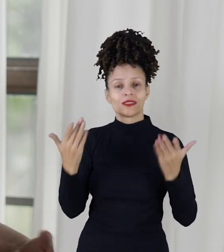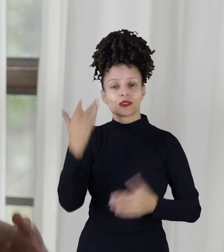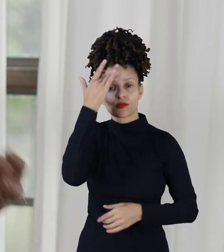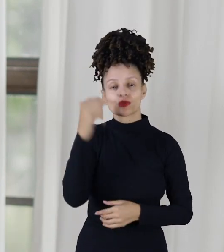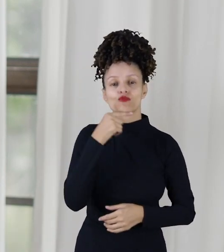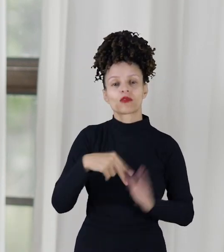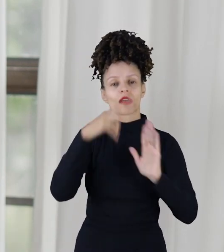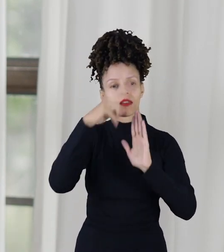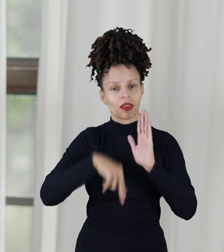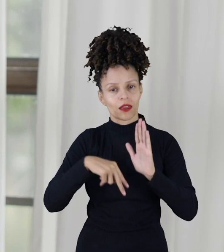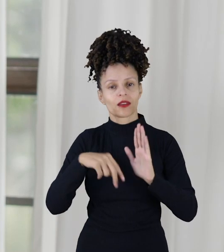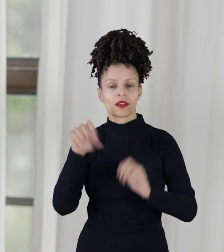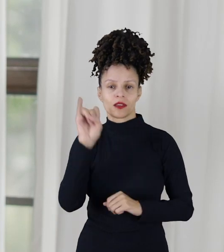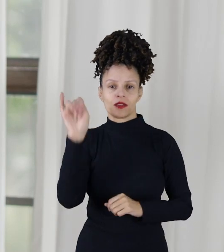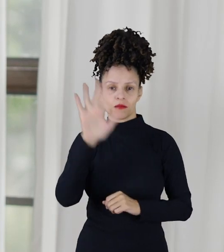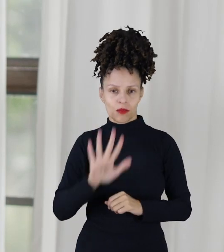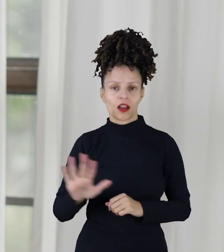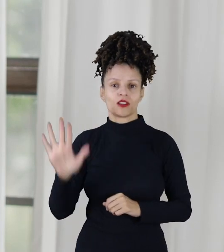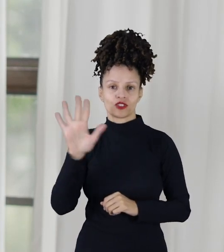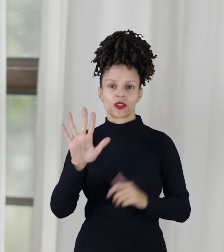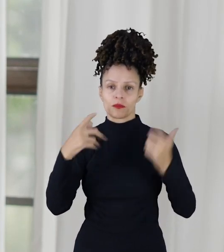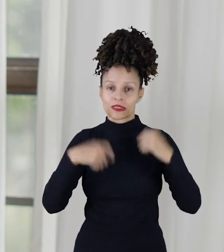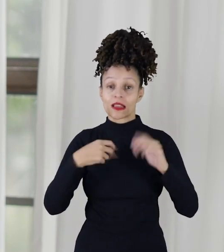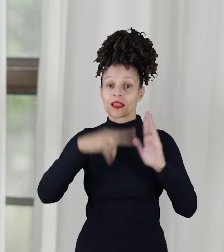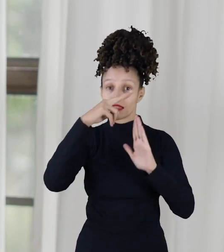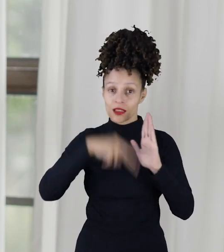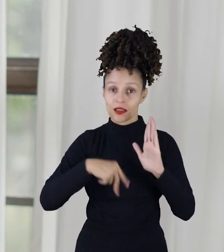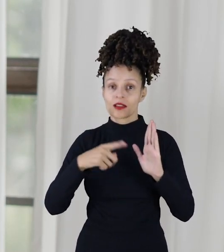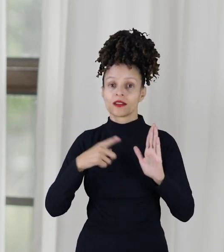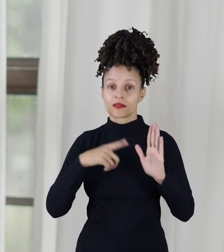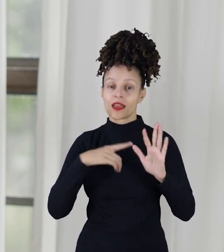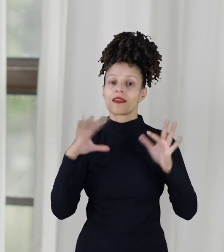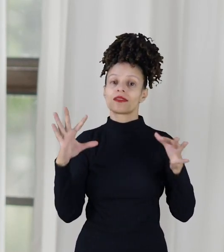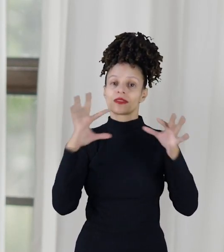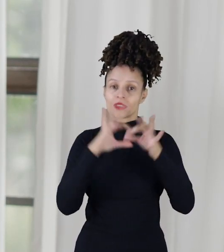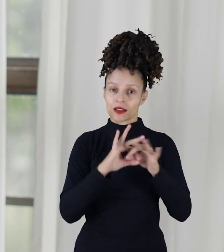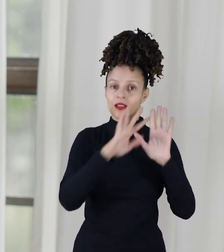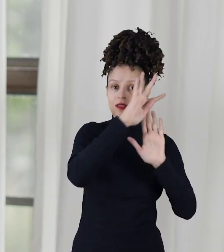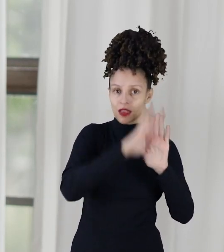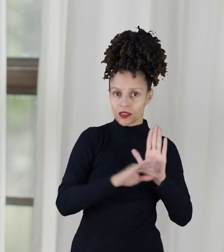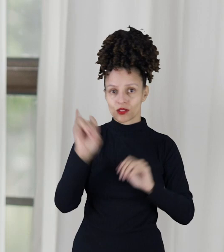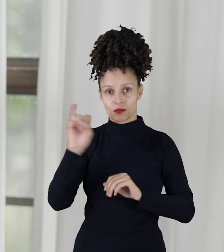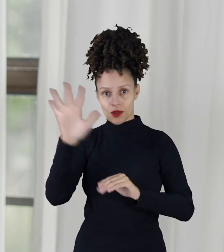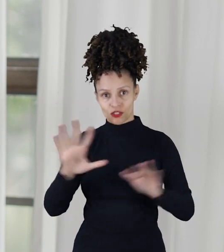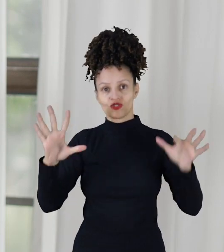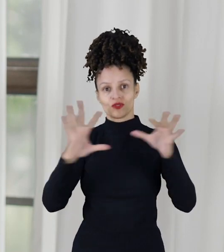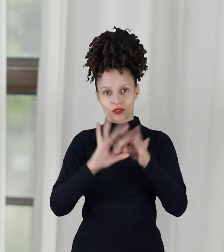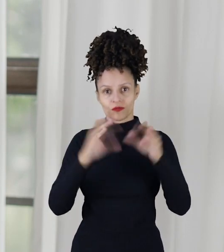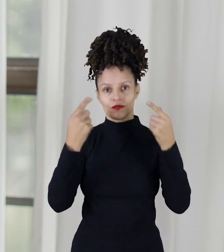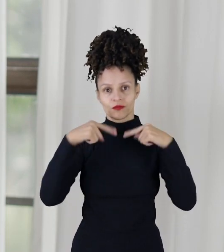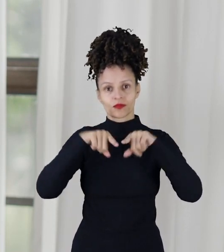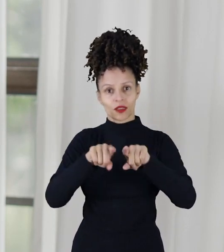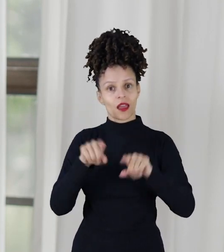texto. Então as pessoas não conseguem ler, muitas vezes, o livro ilustrado como ele precisa ser lido. Existe uma integração entre